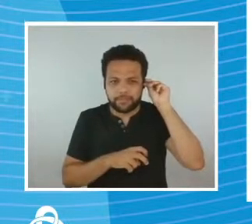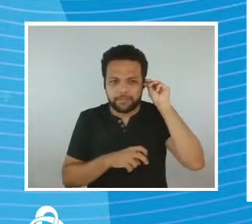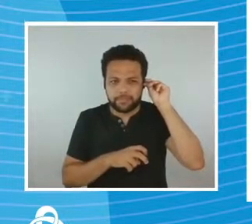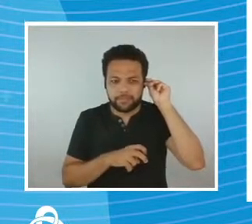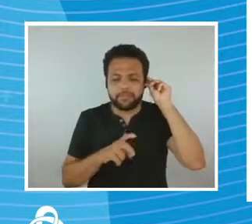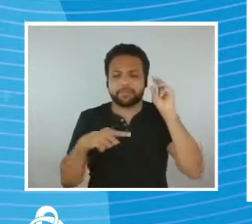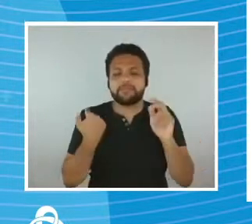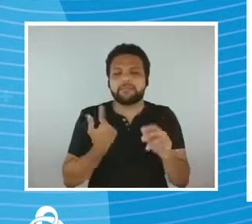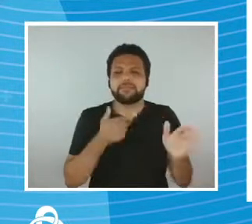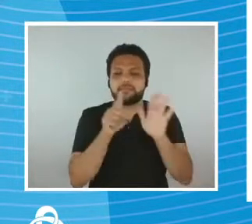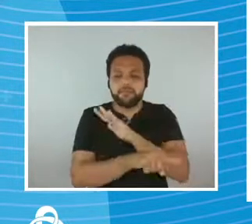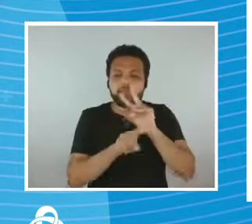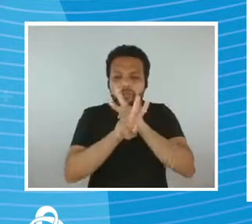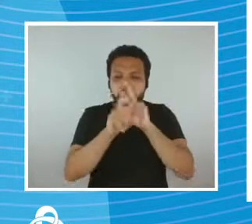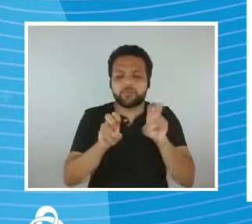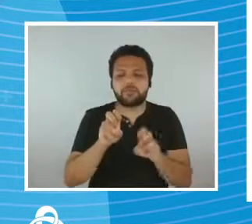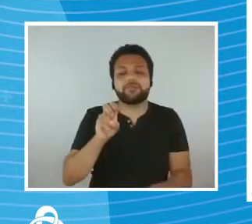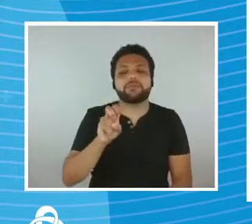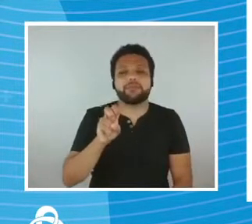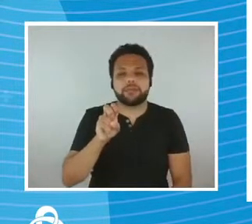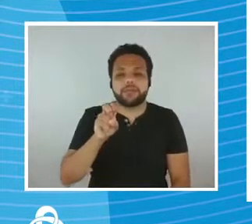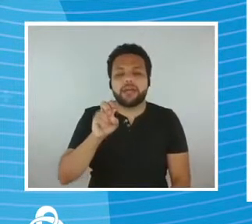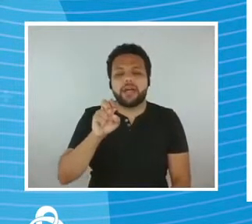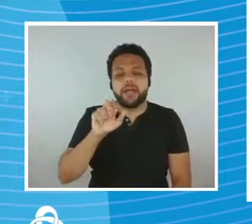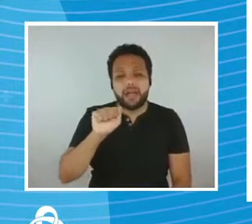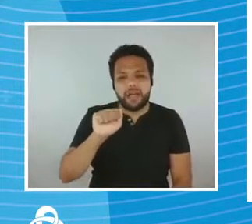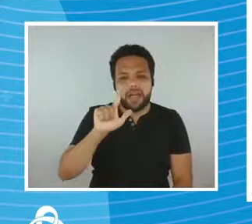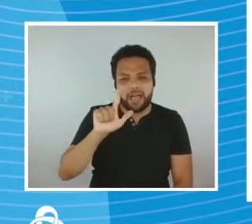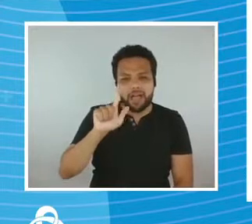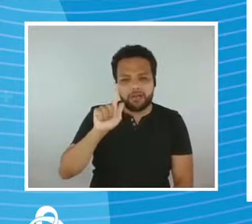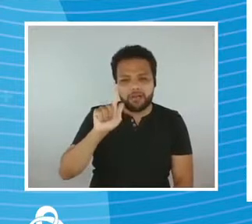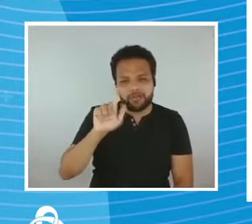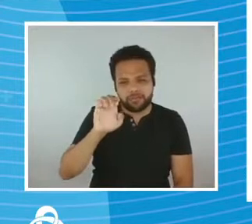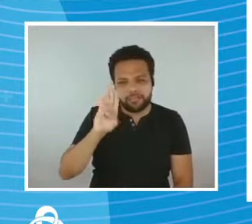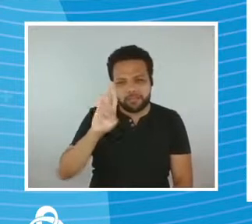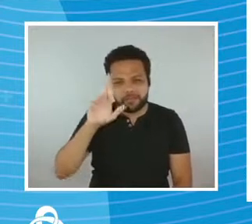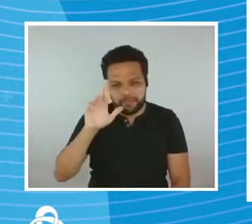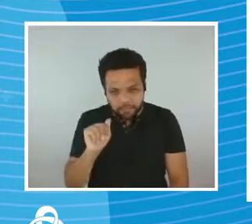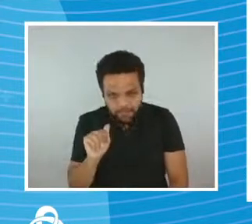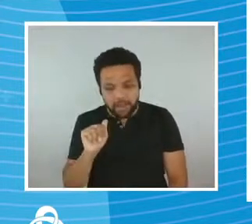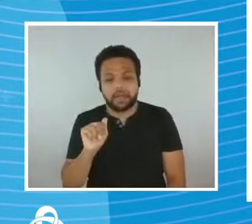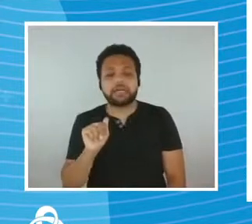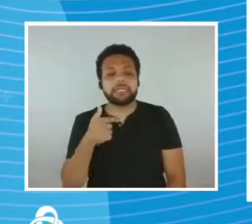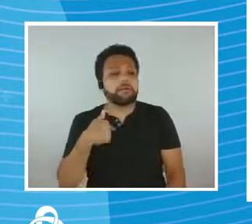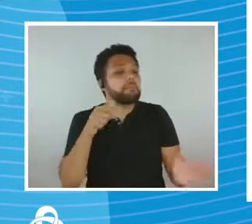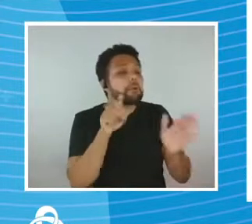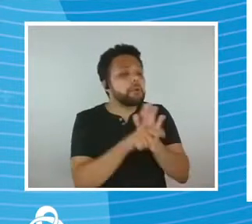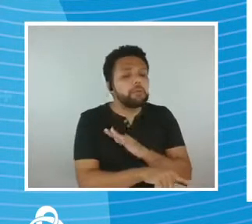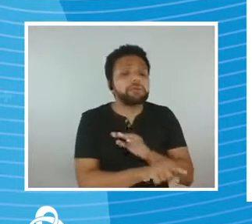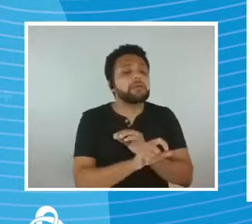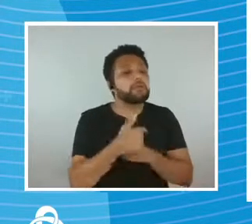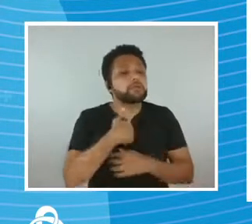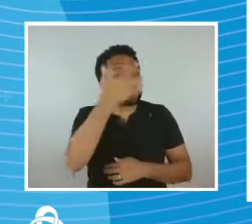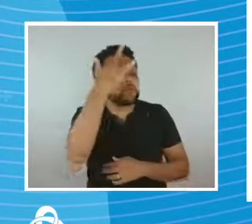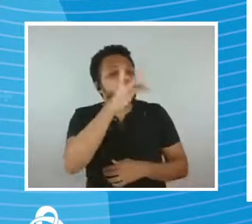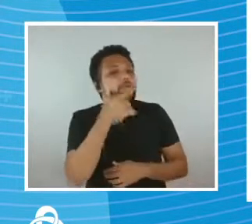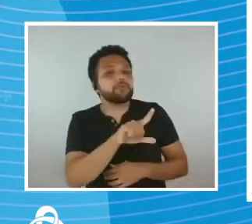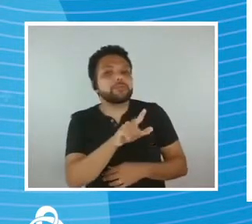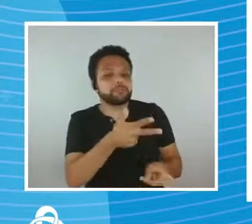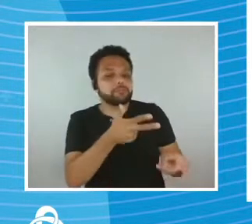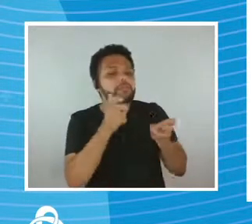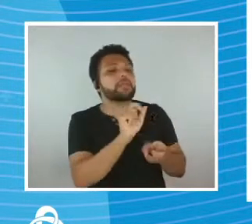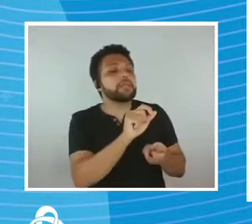seguindo uma receita de bolo e, no fim, eu não consigo discernir quem tem mais proficiência e quem tem menos, quem está melhor ou pior em